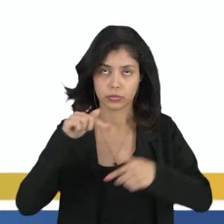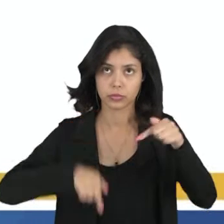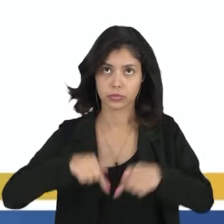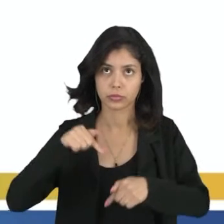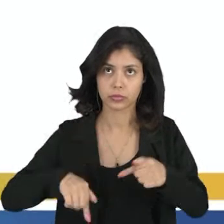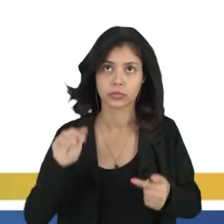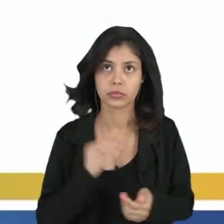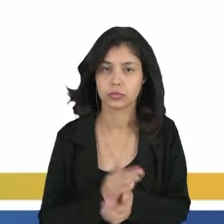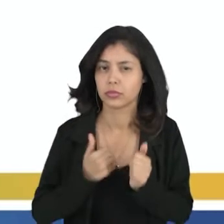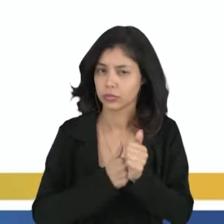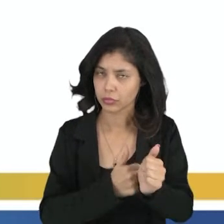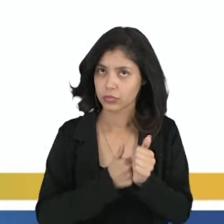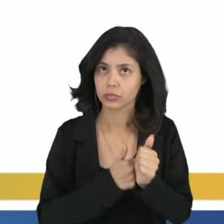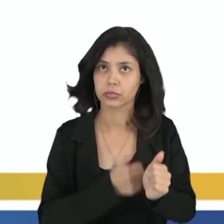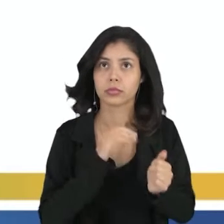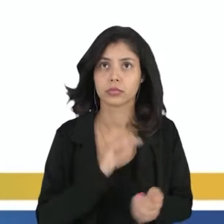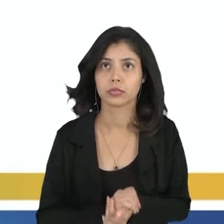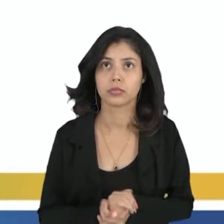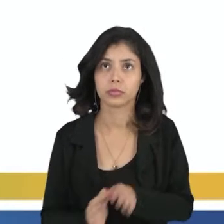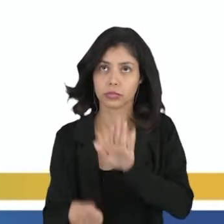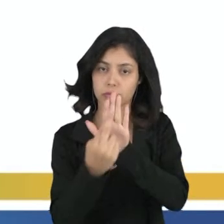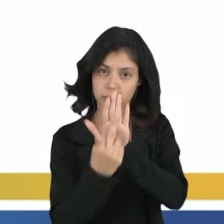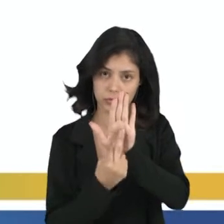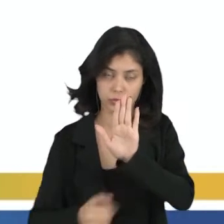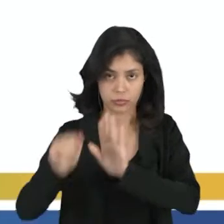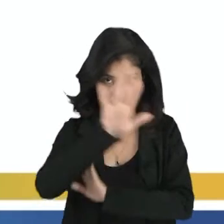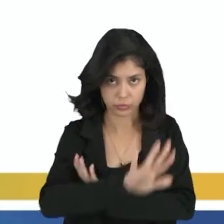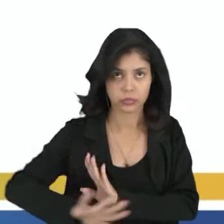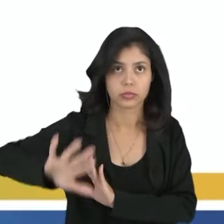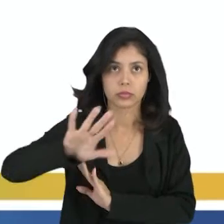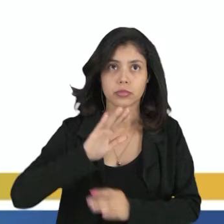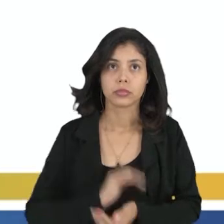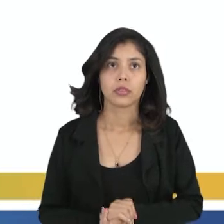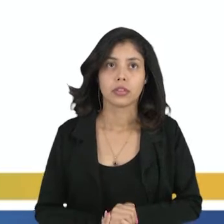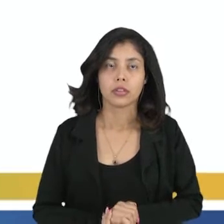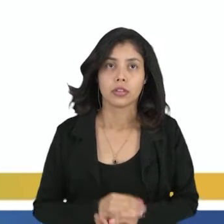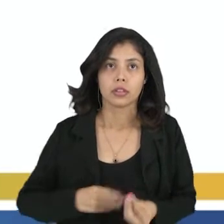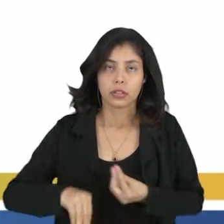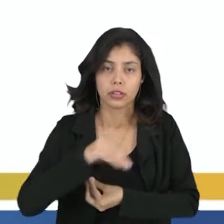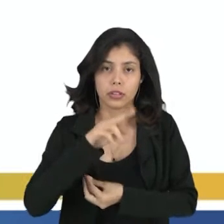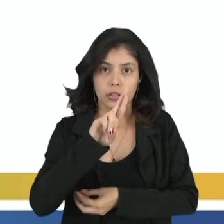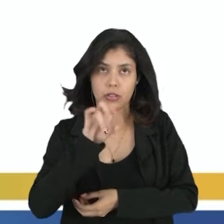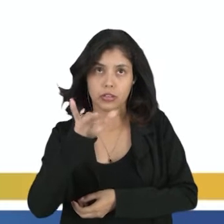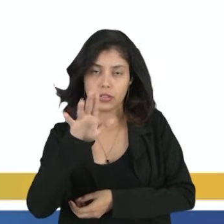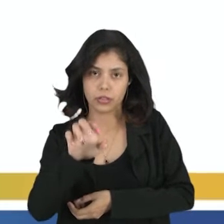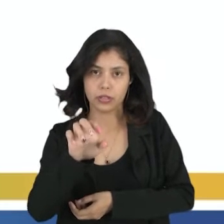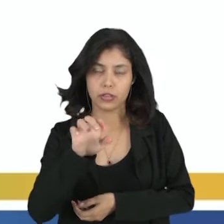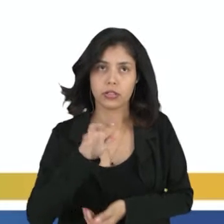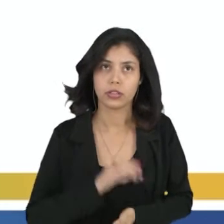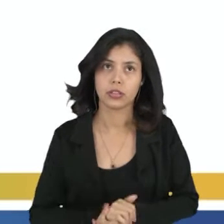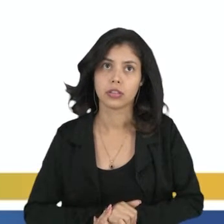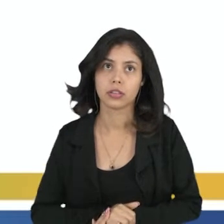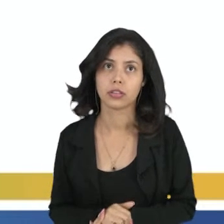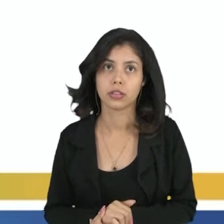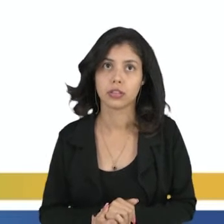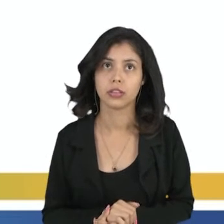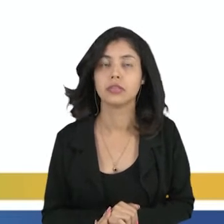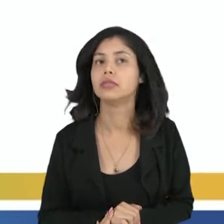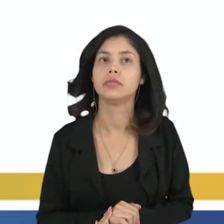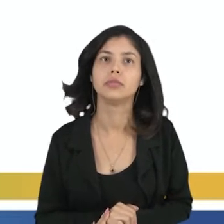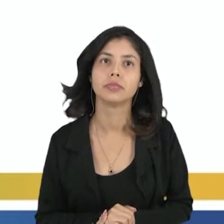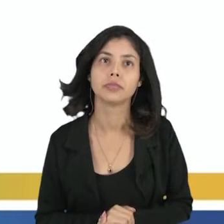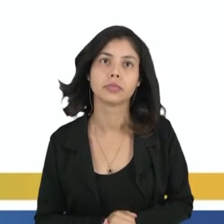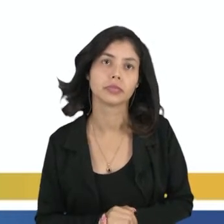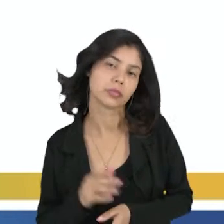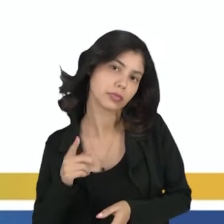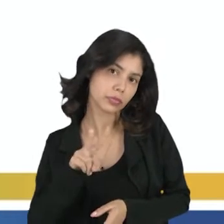abreviada de uma reação química e segue da seguinte forma. Sempre nós teremos no primeiro membro os reagentes,